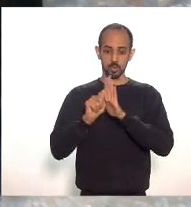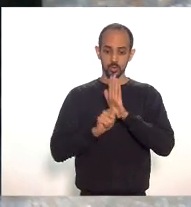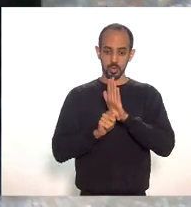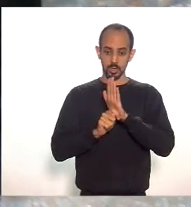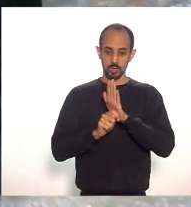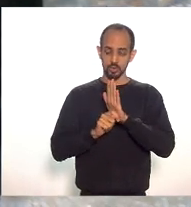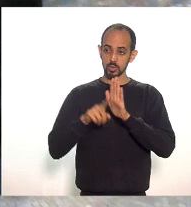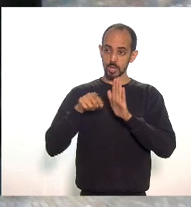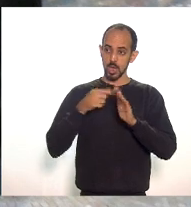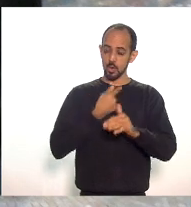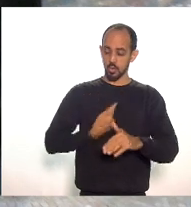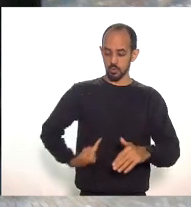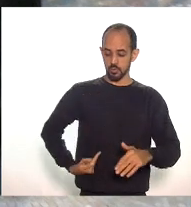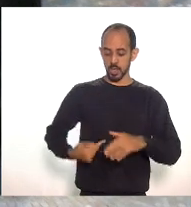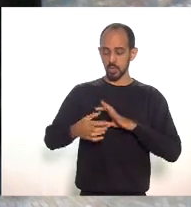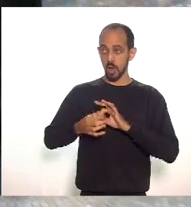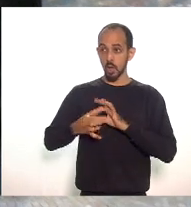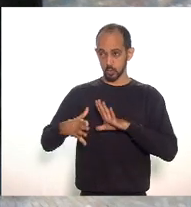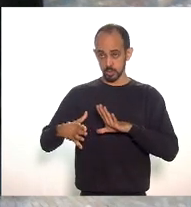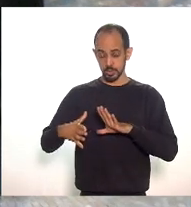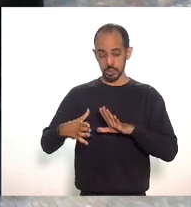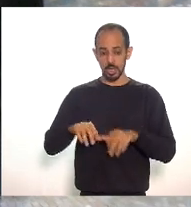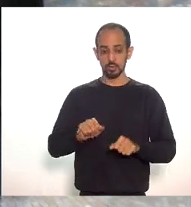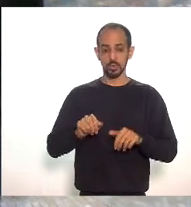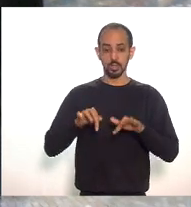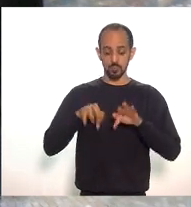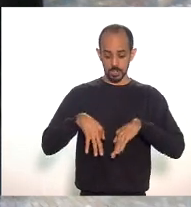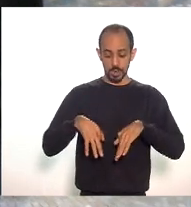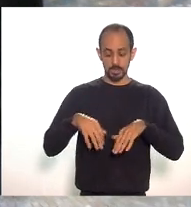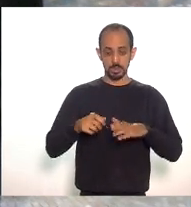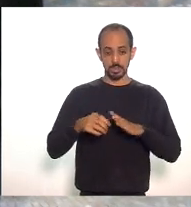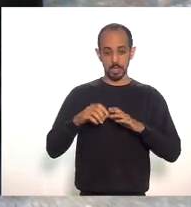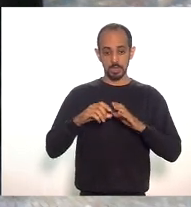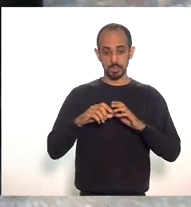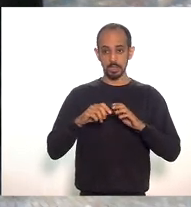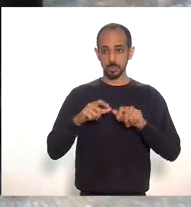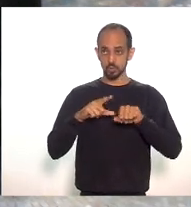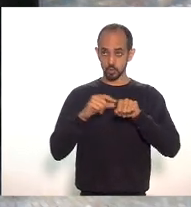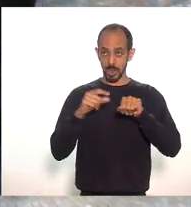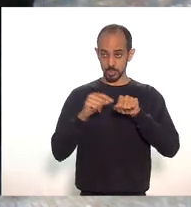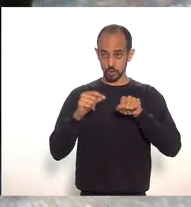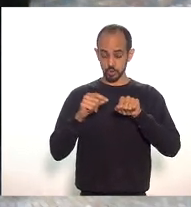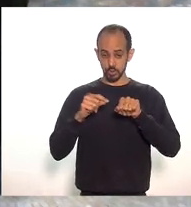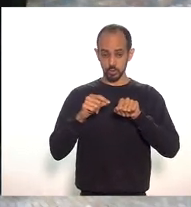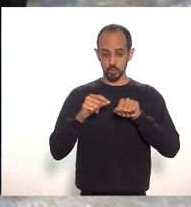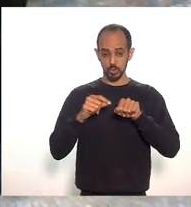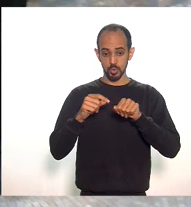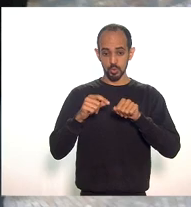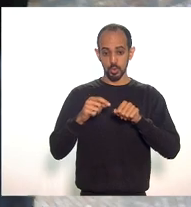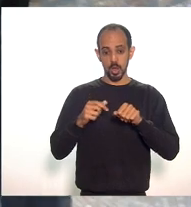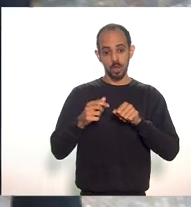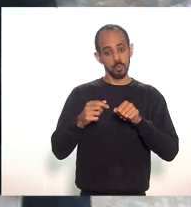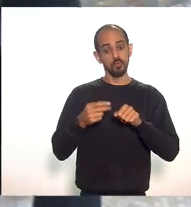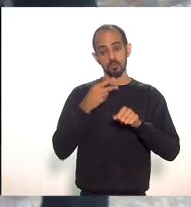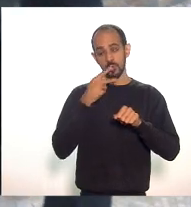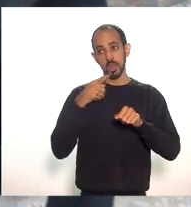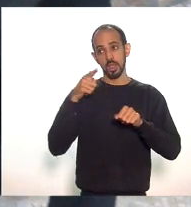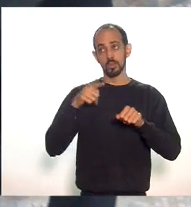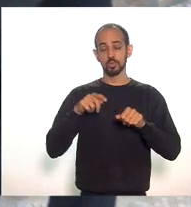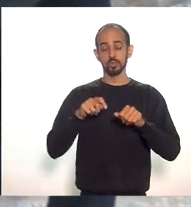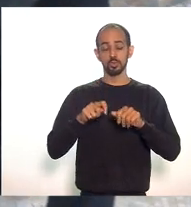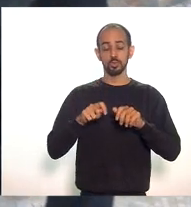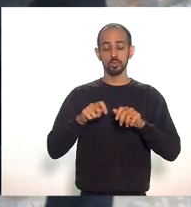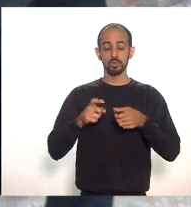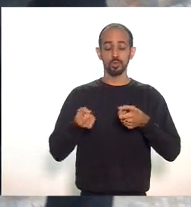autorizado e finalizaremos o mesmo artigo submeter tendo ao regime de recuperação fiscal